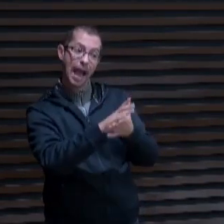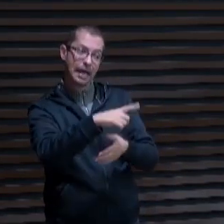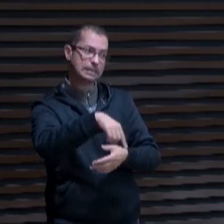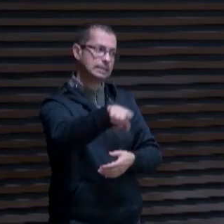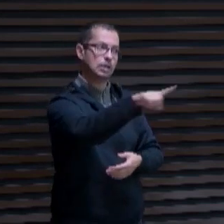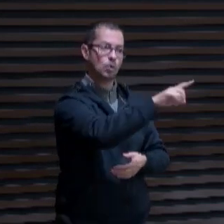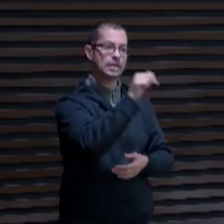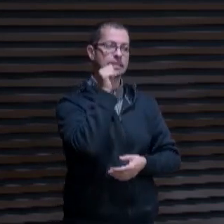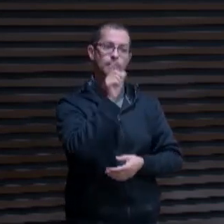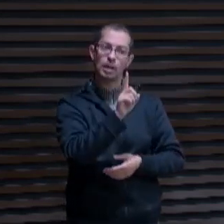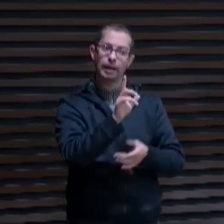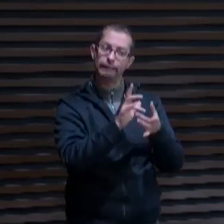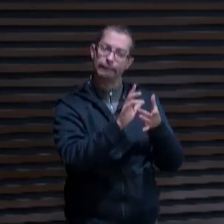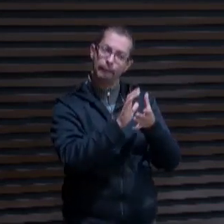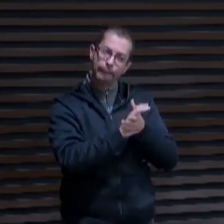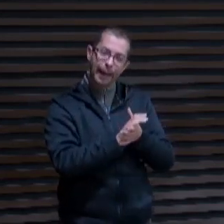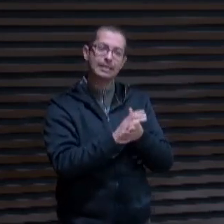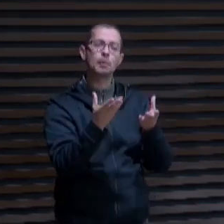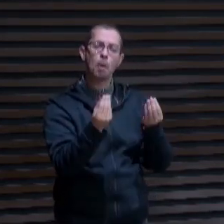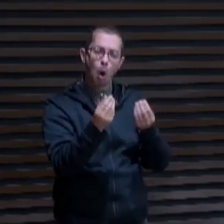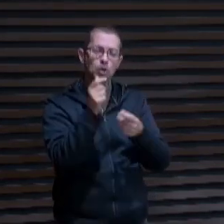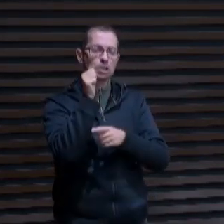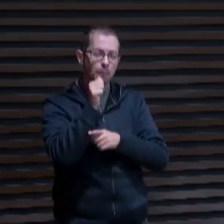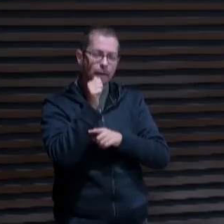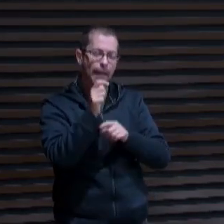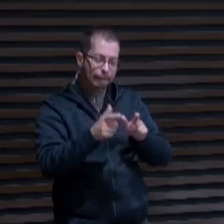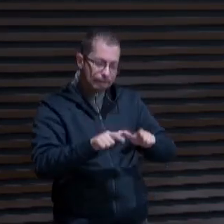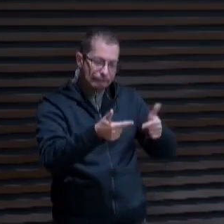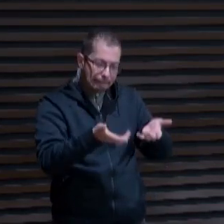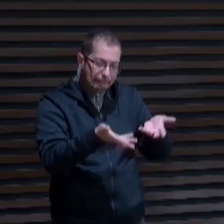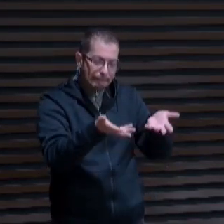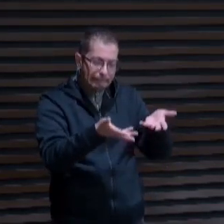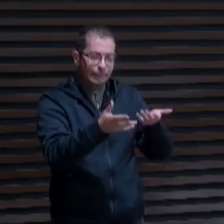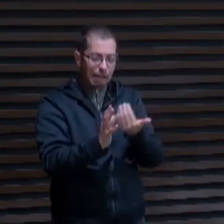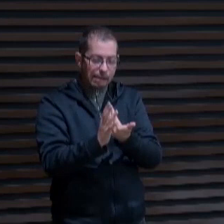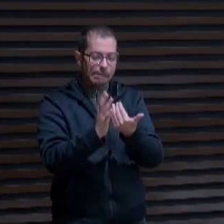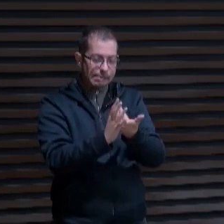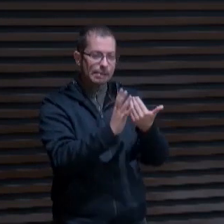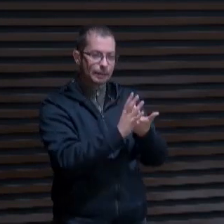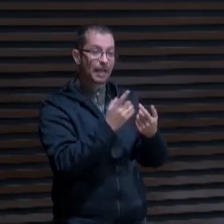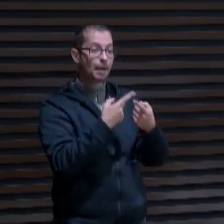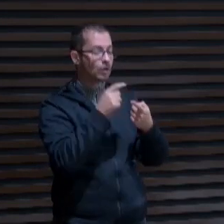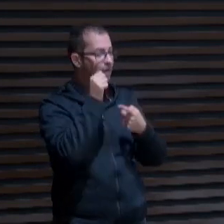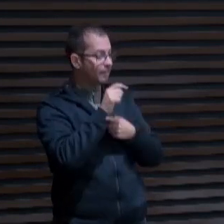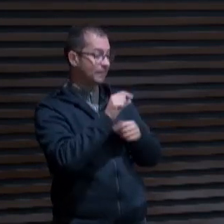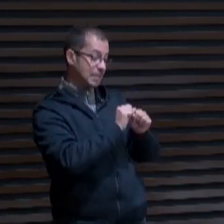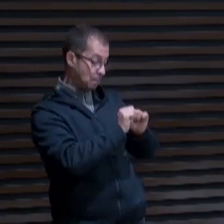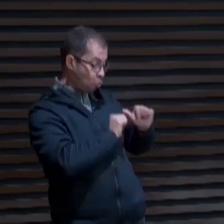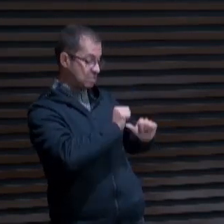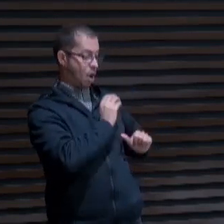pois vos perverteriam o coração, para seguirdes a outros deuses. E o que